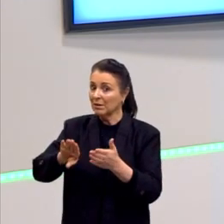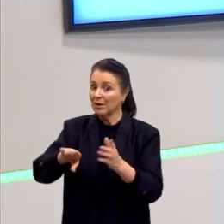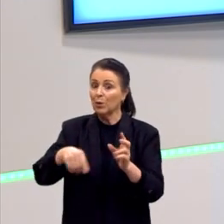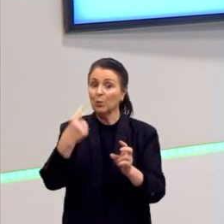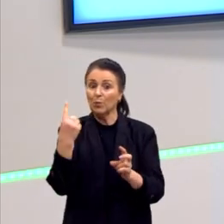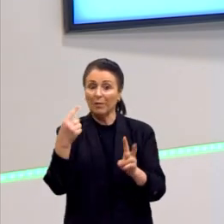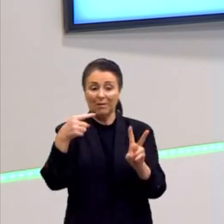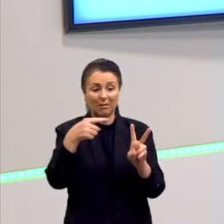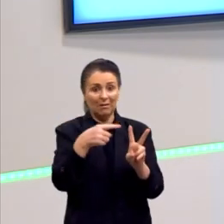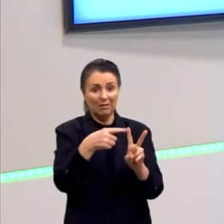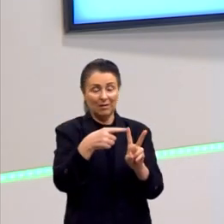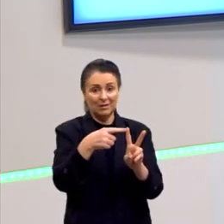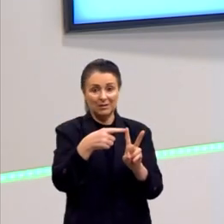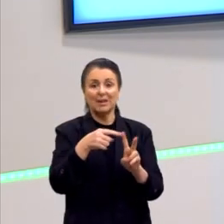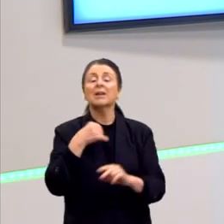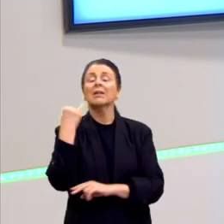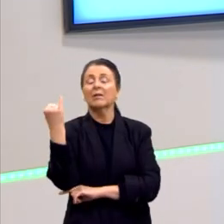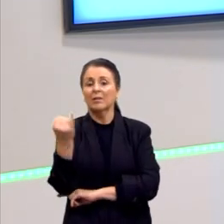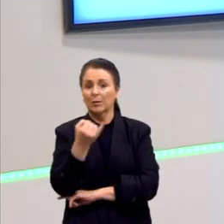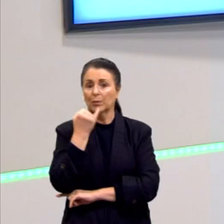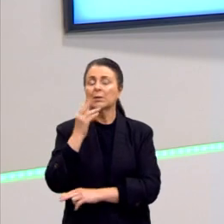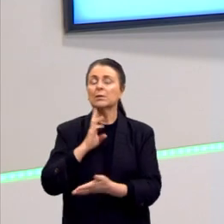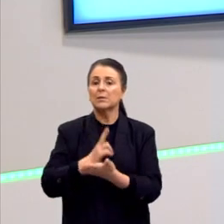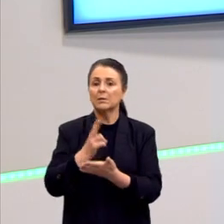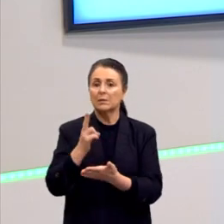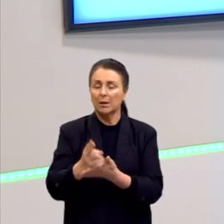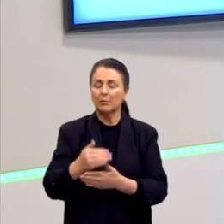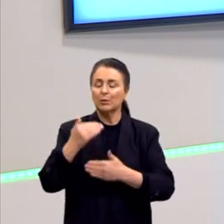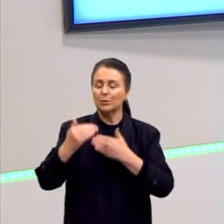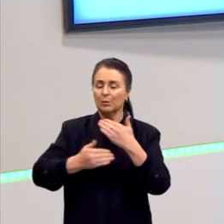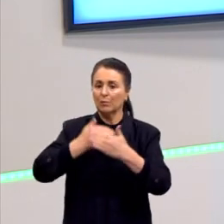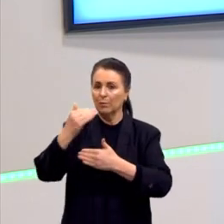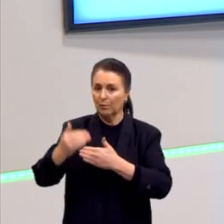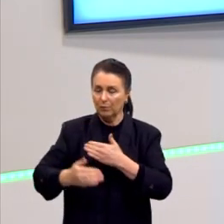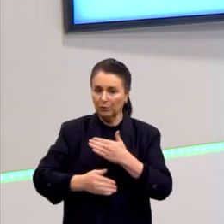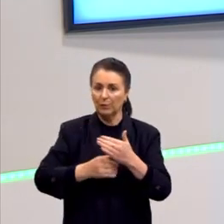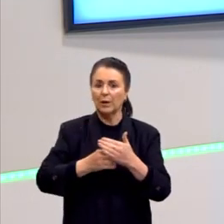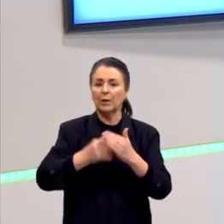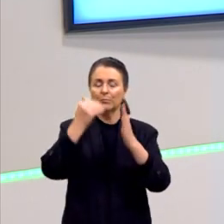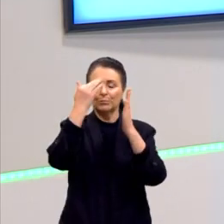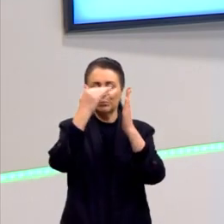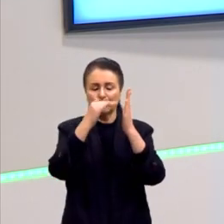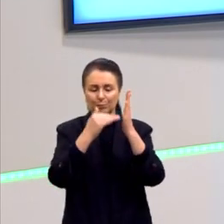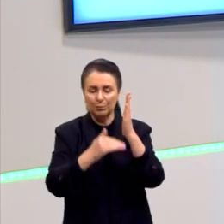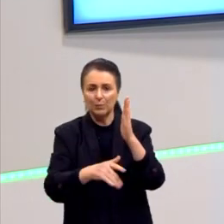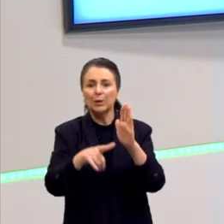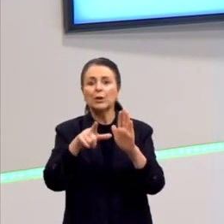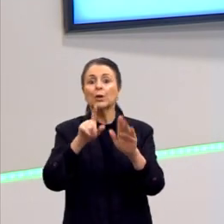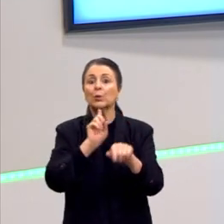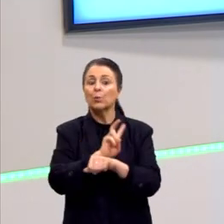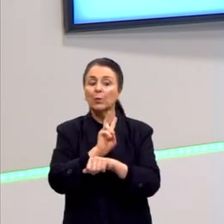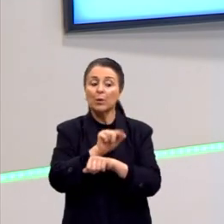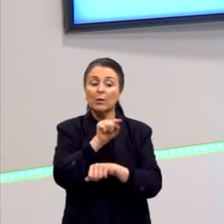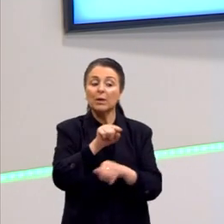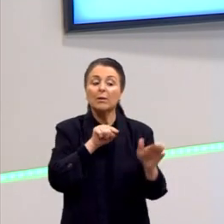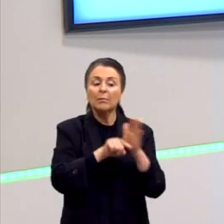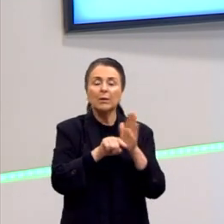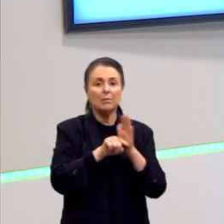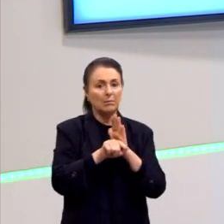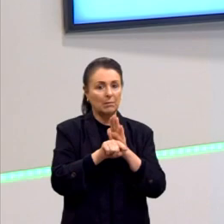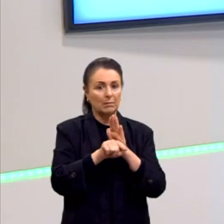das raízes né então é importante sempre desenvolver a questão e cuidar muito o enunciado